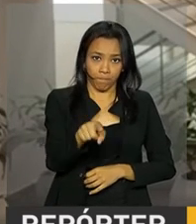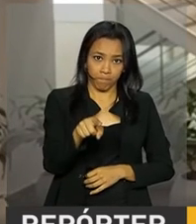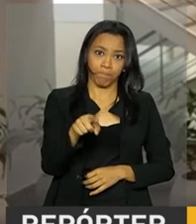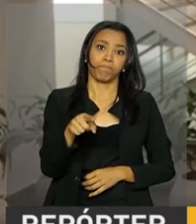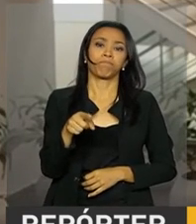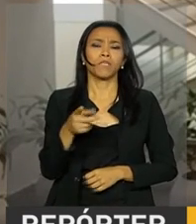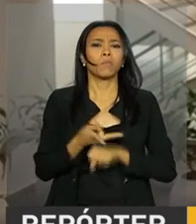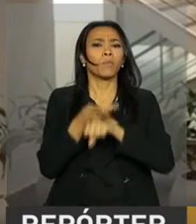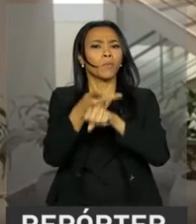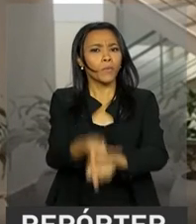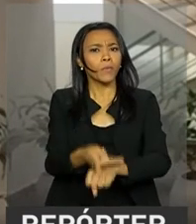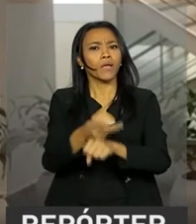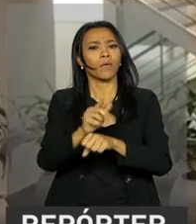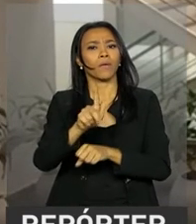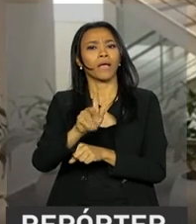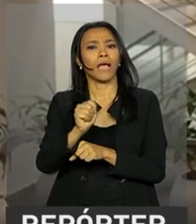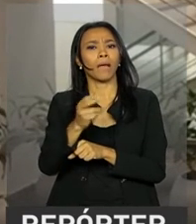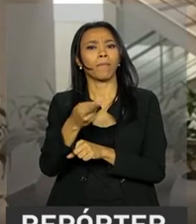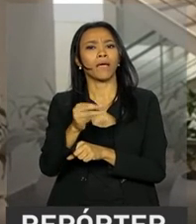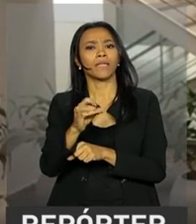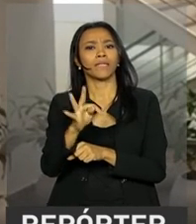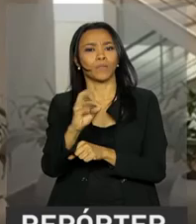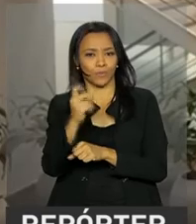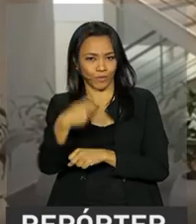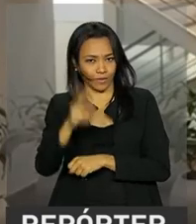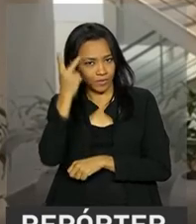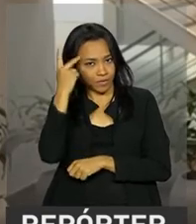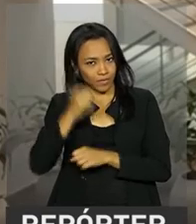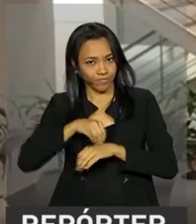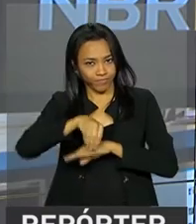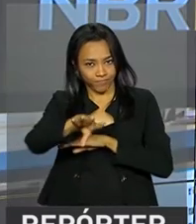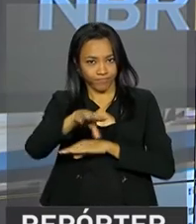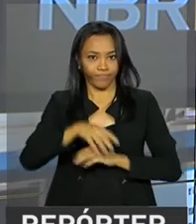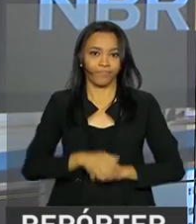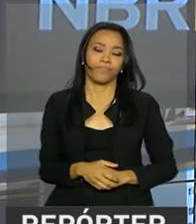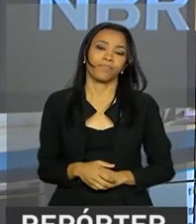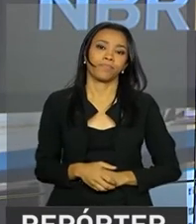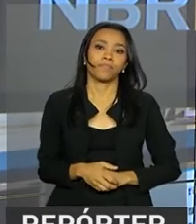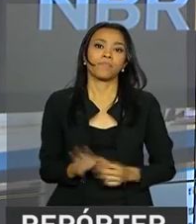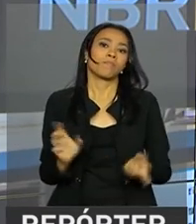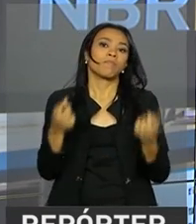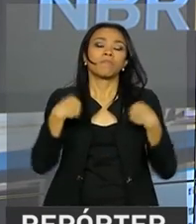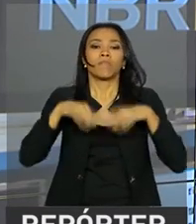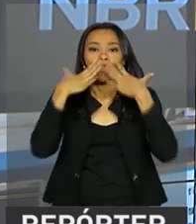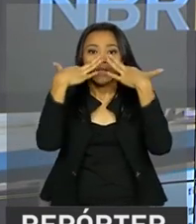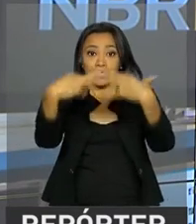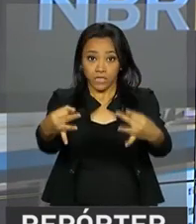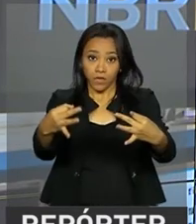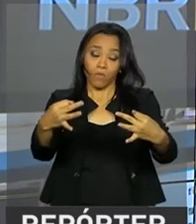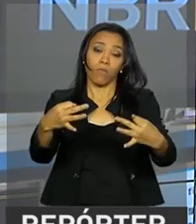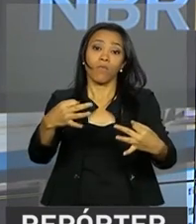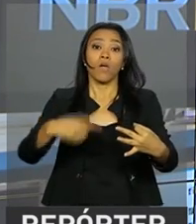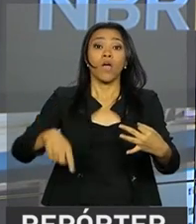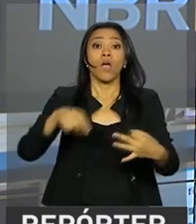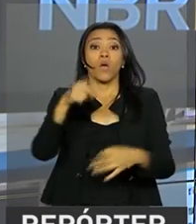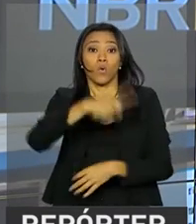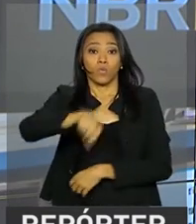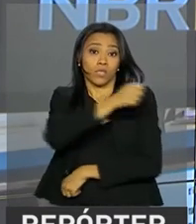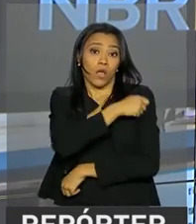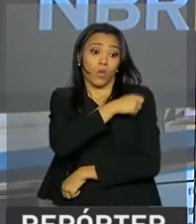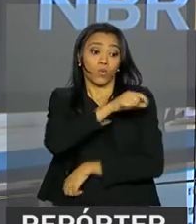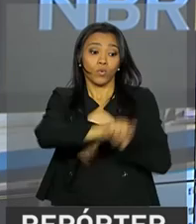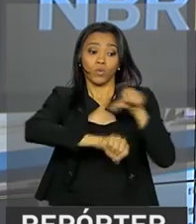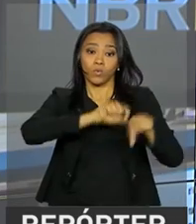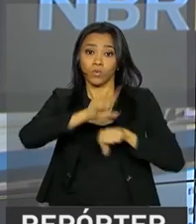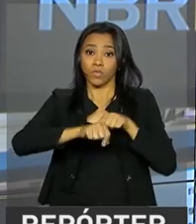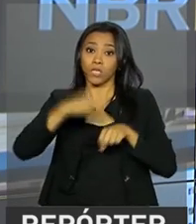portal.inep.gov.br e procurar por gabaritos. De São Paulo, José Luiz Filho. E atenção, os estudantes pré-selecionados na